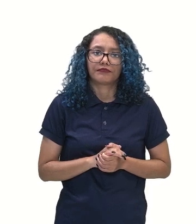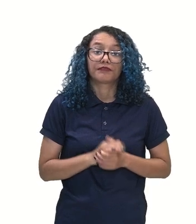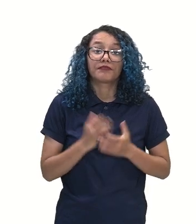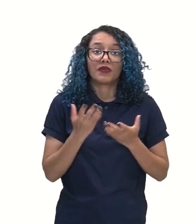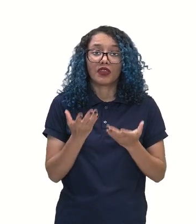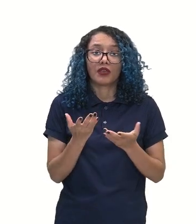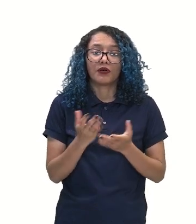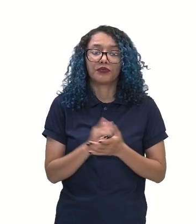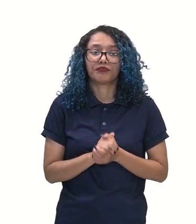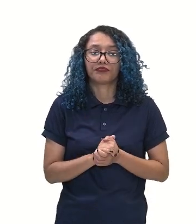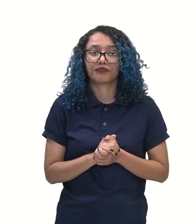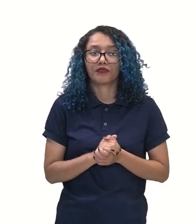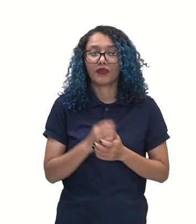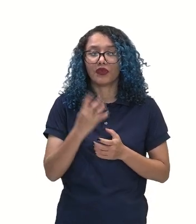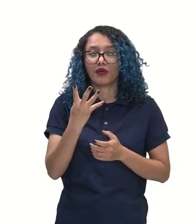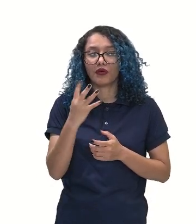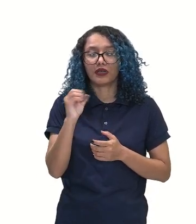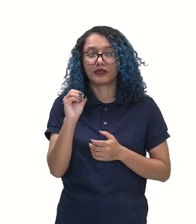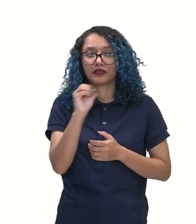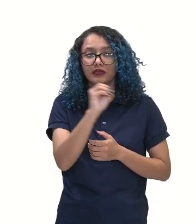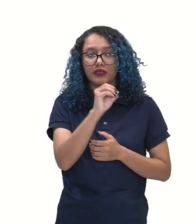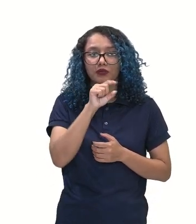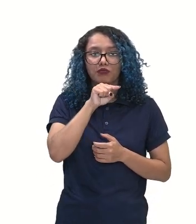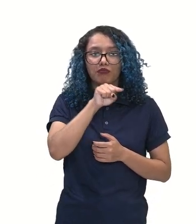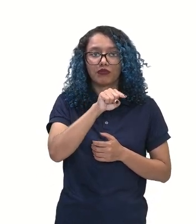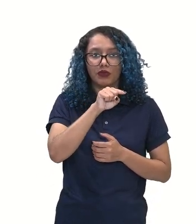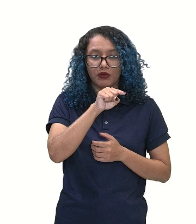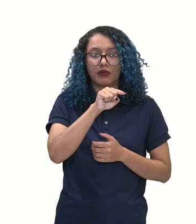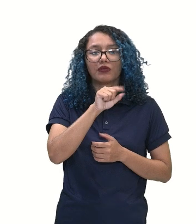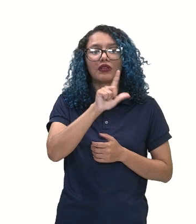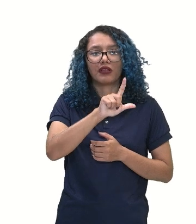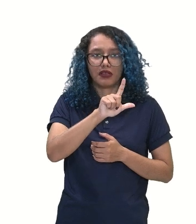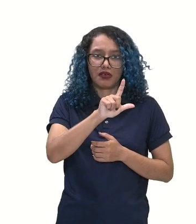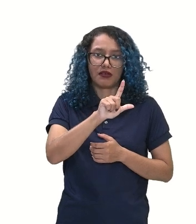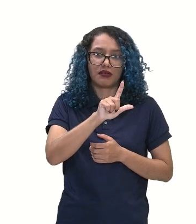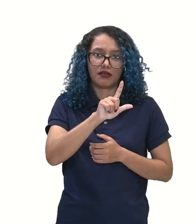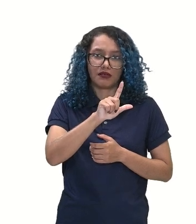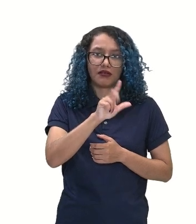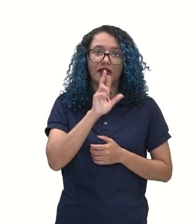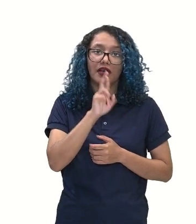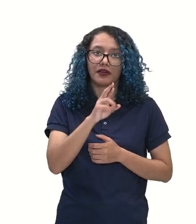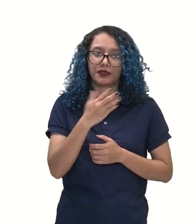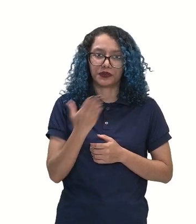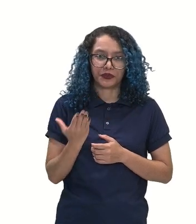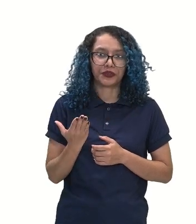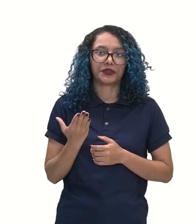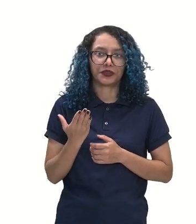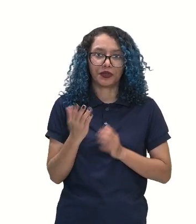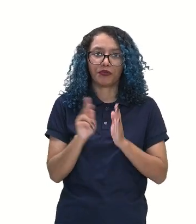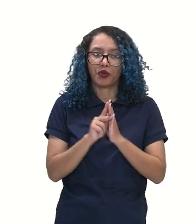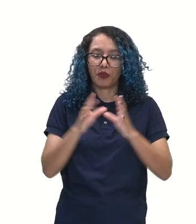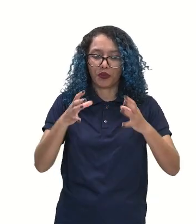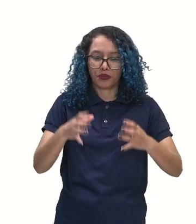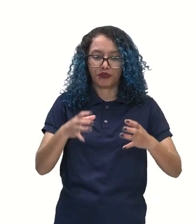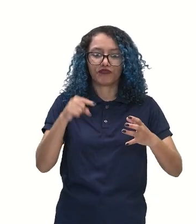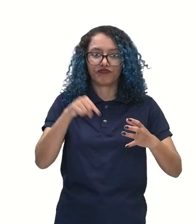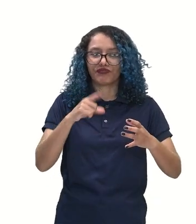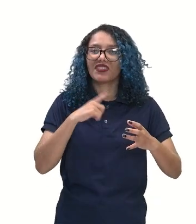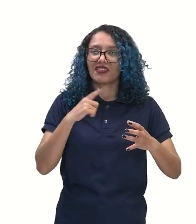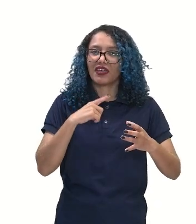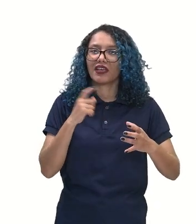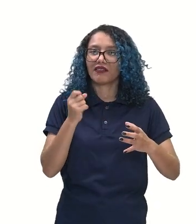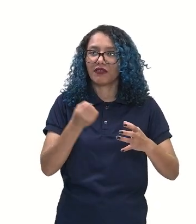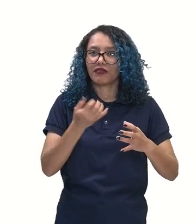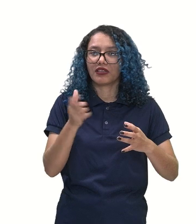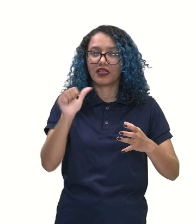na verdade, nós temos 400 mil litros nessa cisterna. Tudo bem, meus queridos